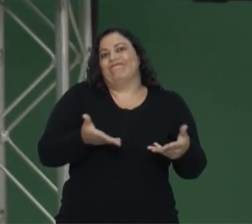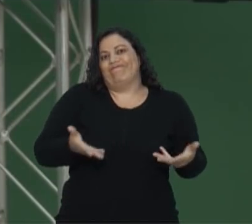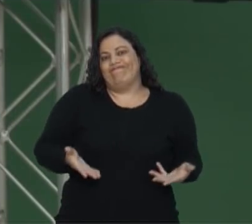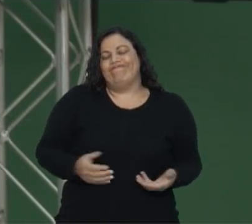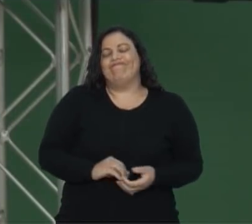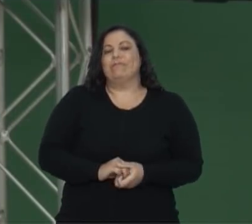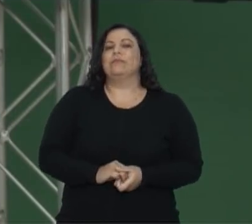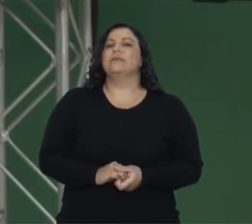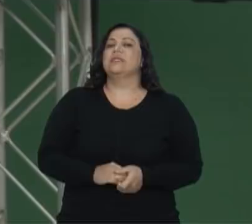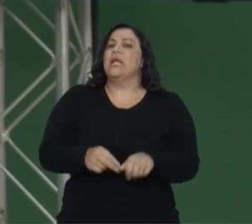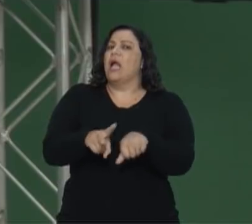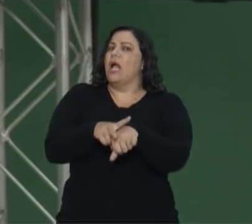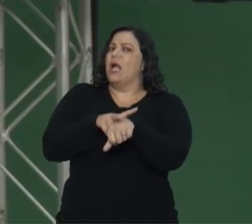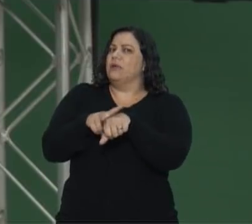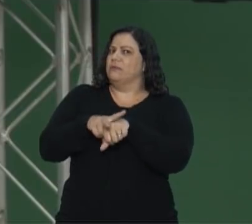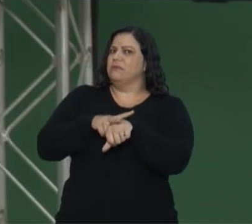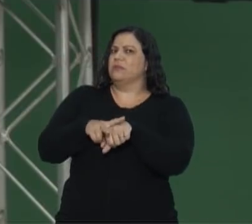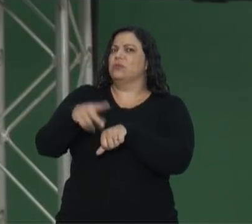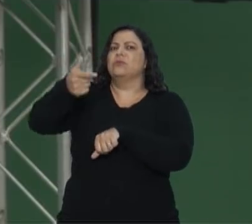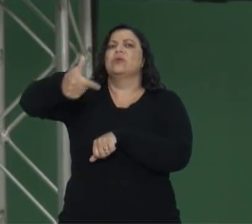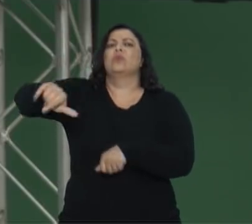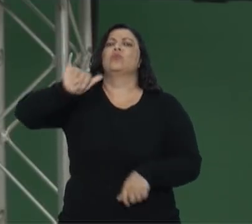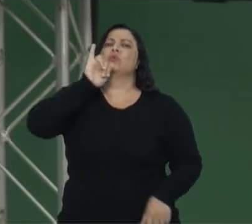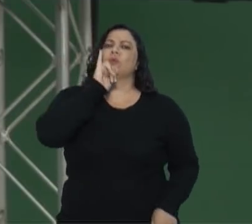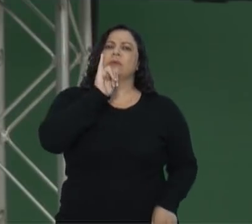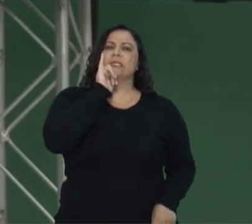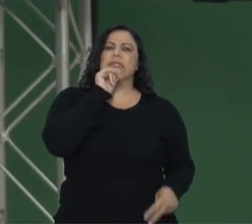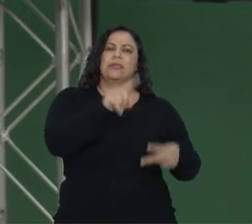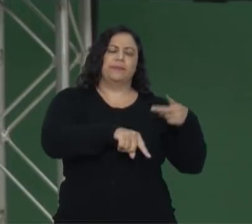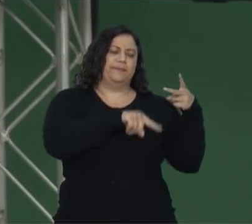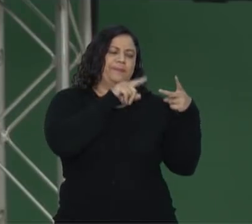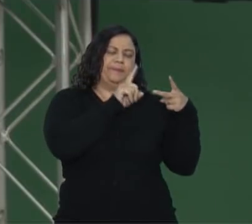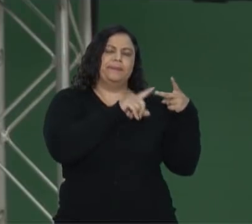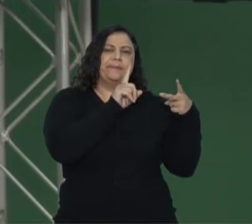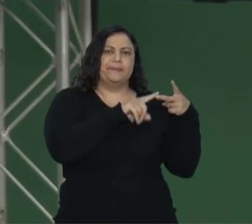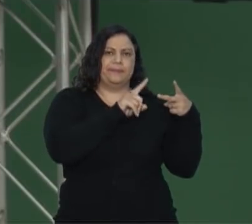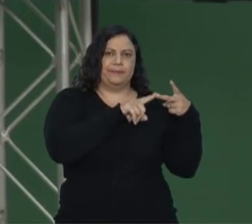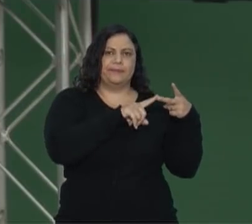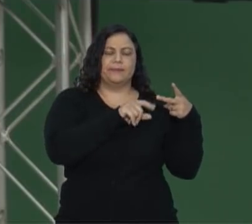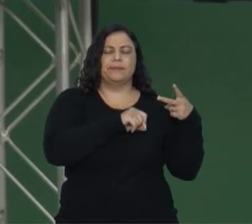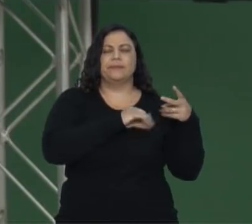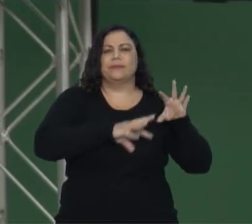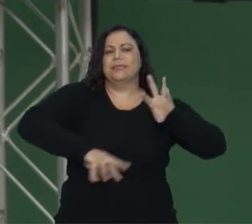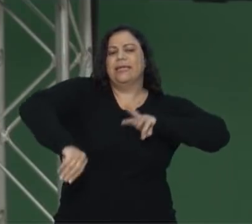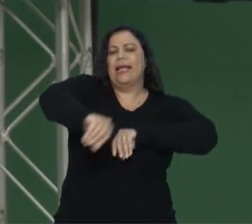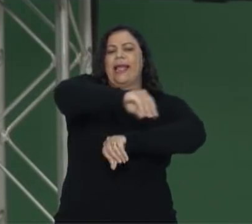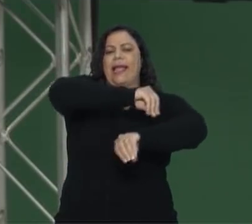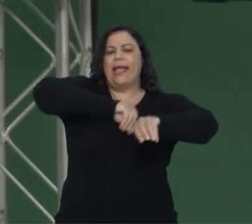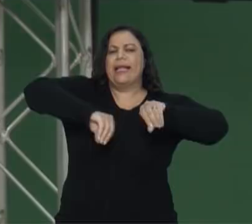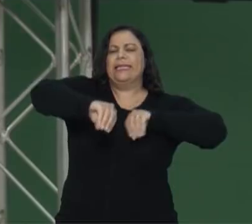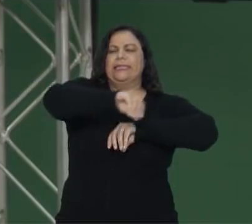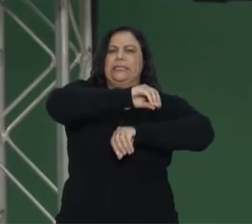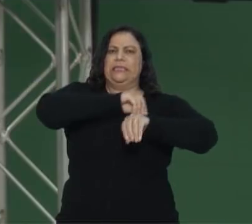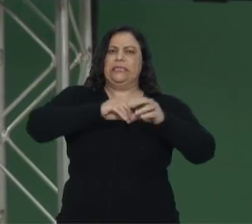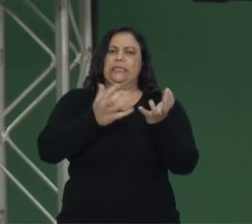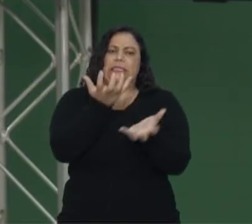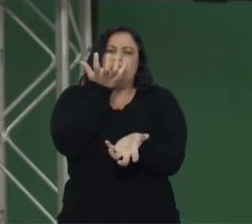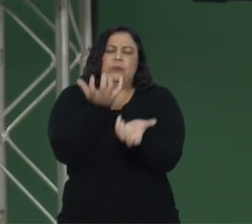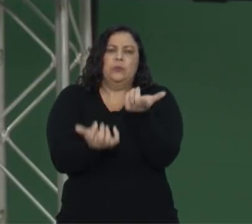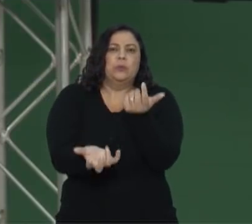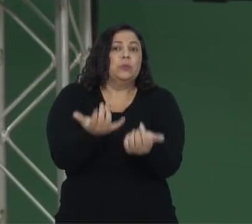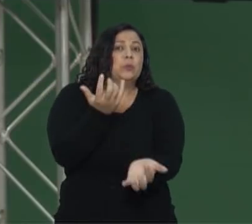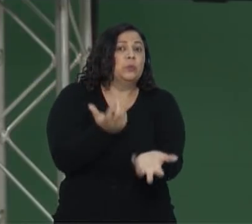outro exemplo. Nós pegamos a areia com outros elementos, altas temperaturas, e